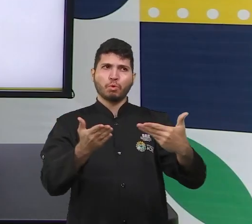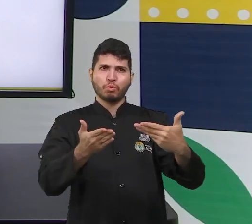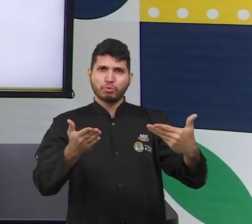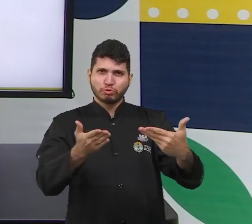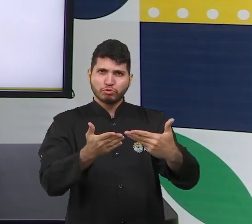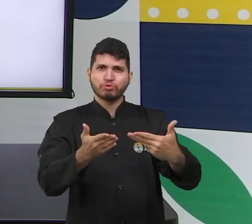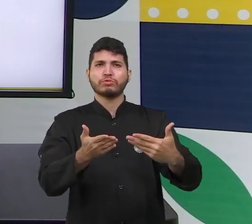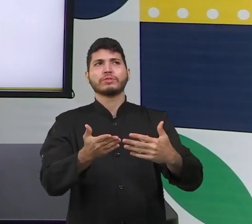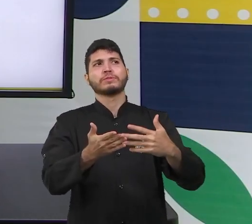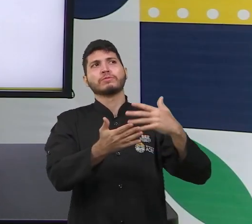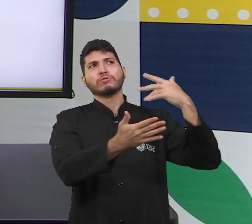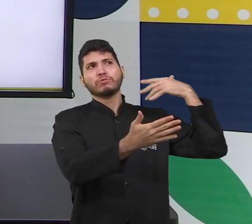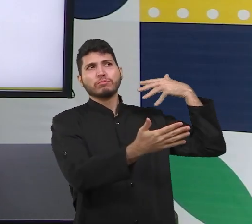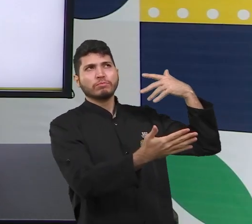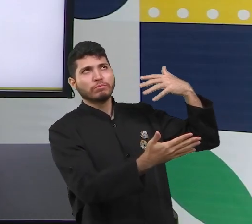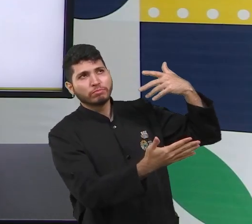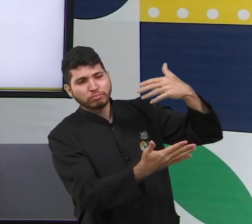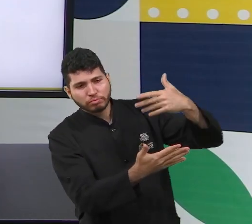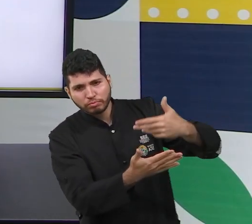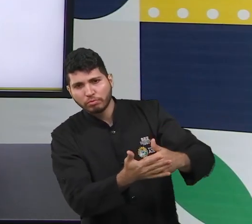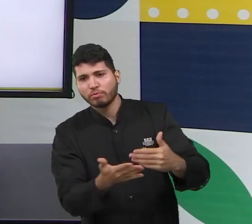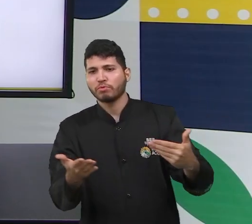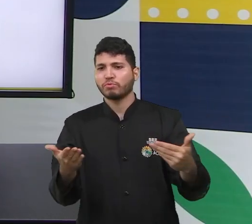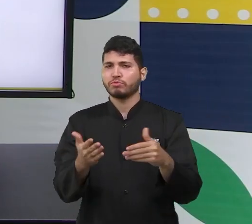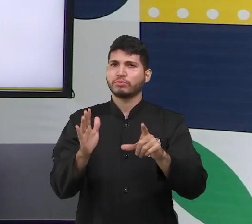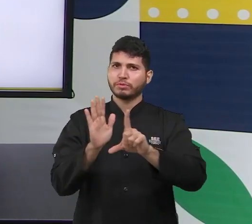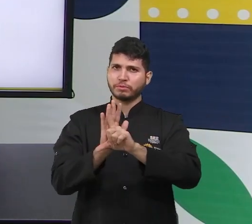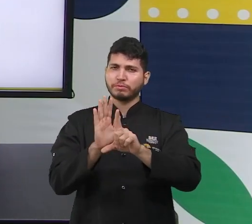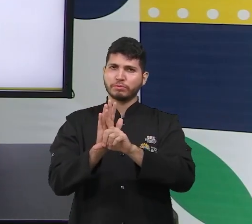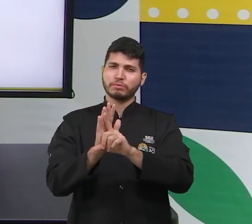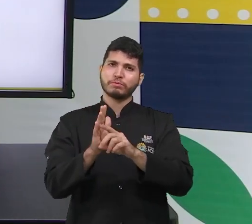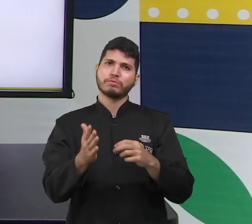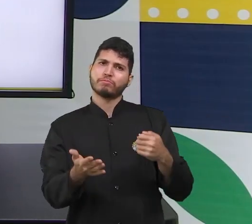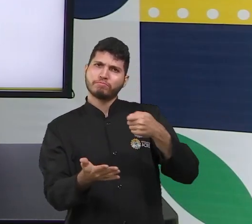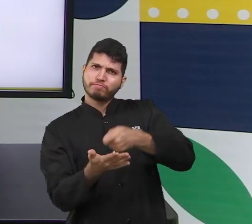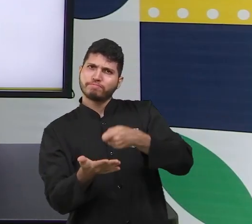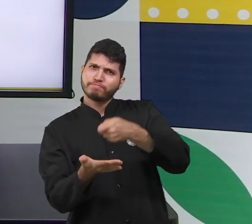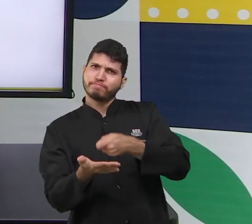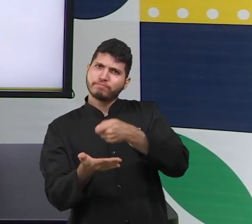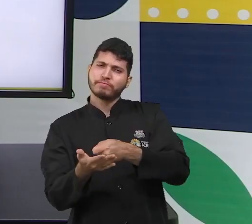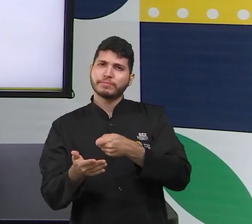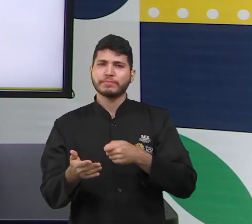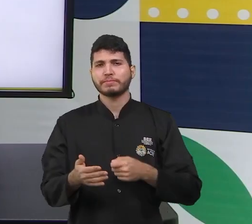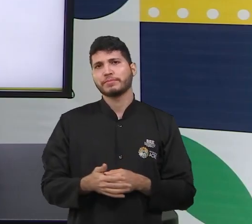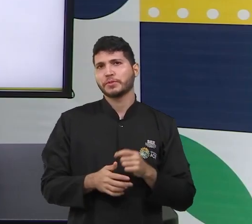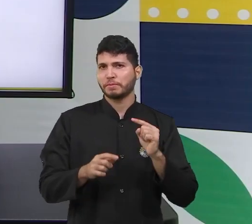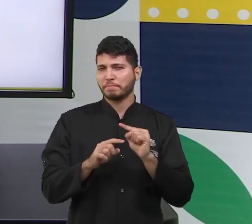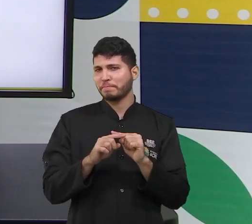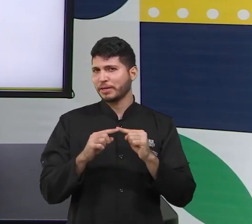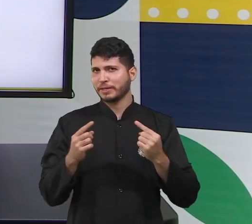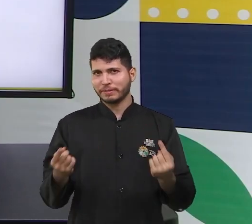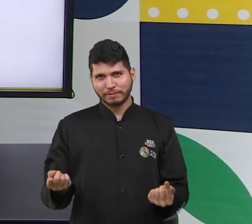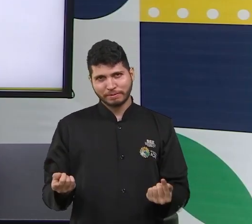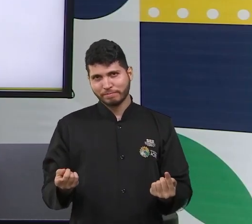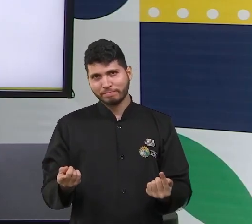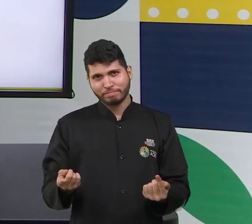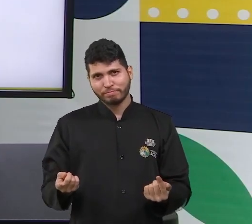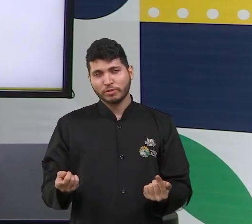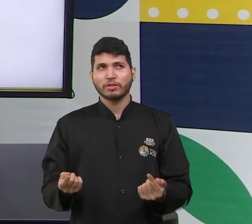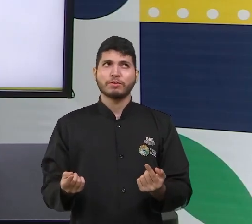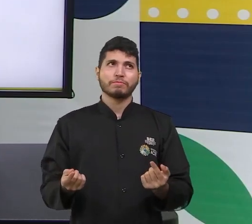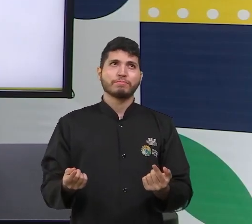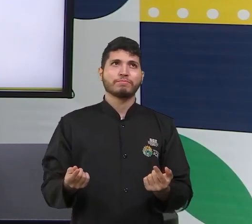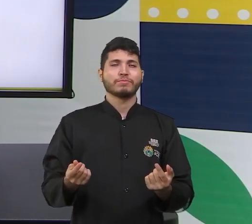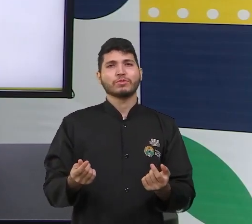agressor. Mas será que isso resolve? Os números diminuíram, mas não resolveu o problema. É uma questão que está entranhada